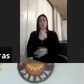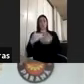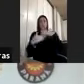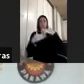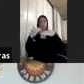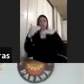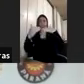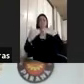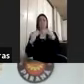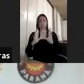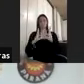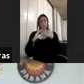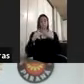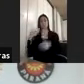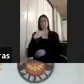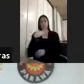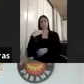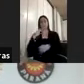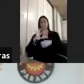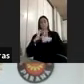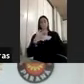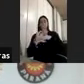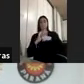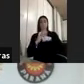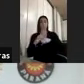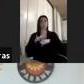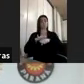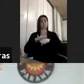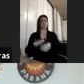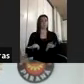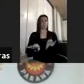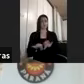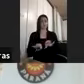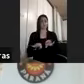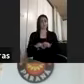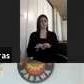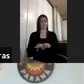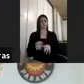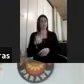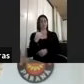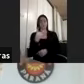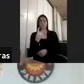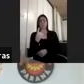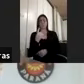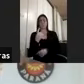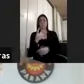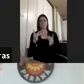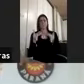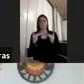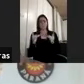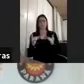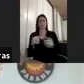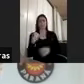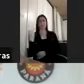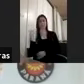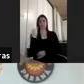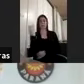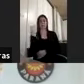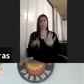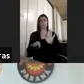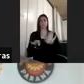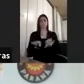vítimas da Covid-19. E um fato importante, que vai ser colocado aqui na live, na sequência, pelo João,